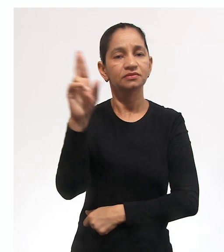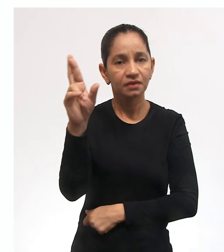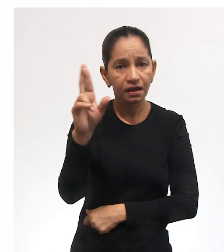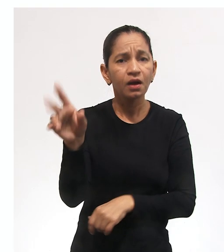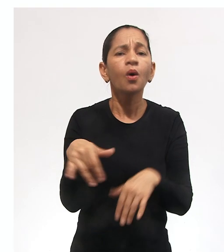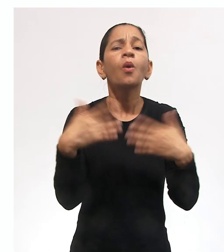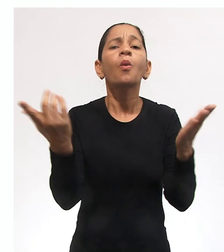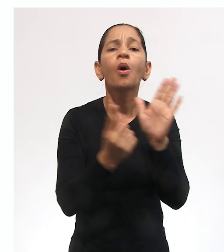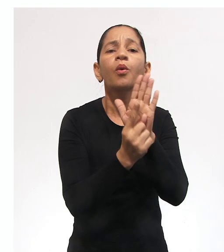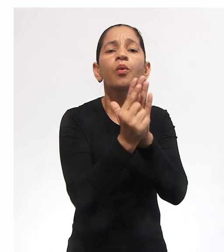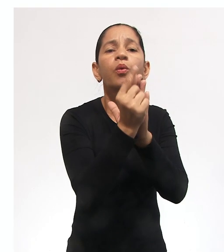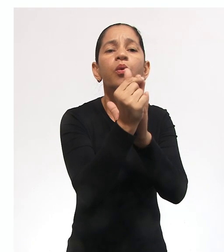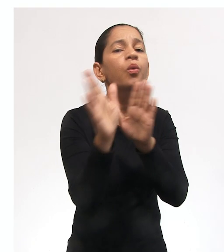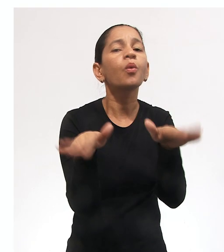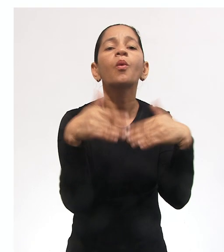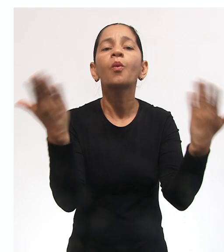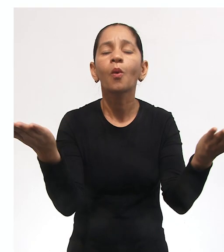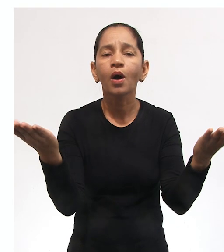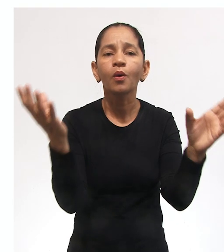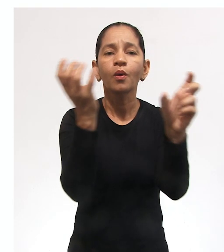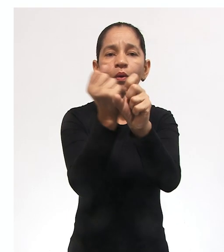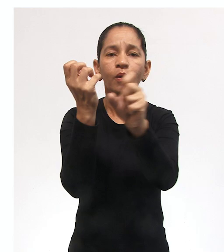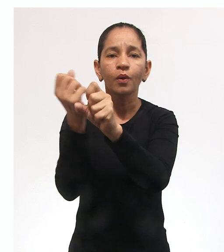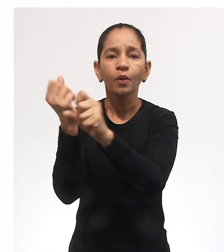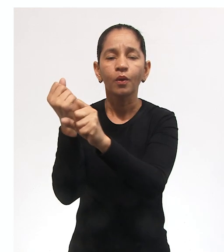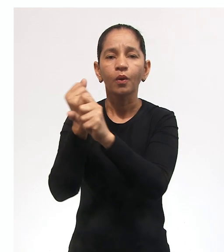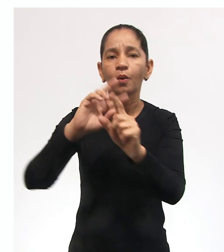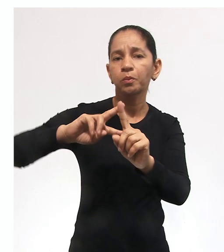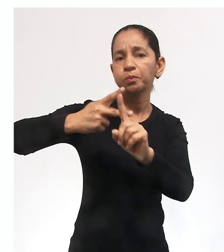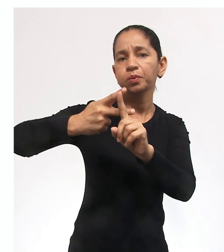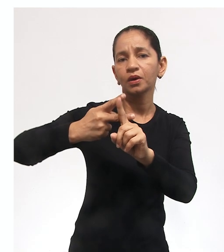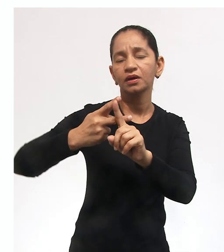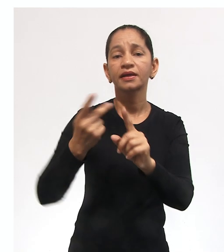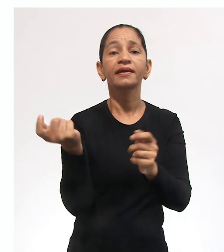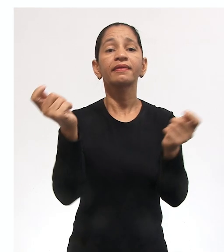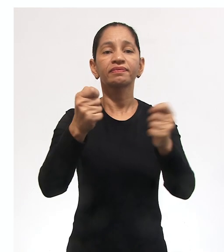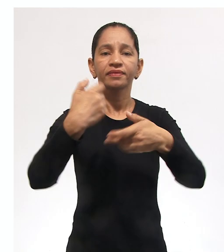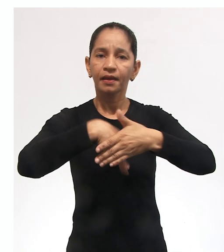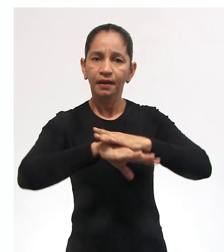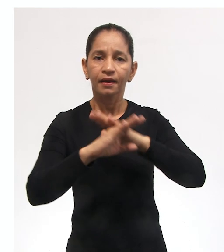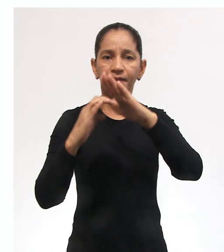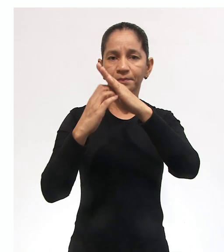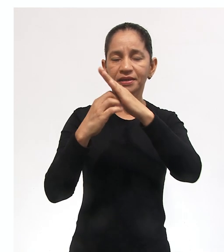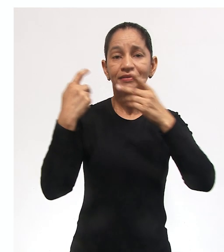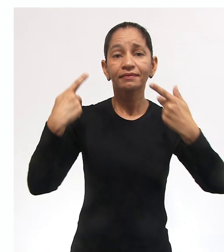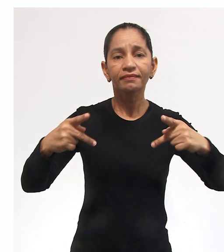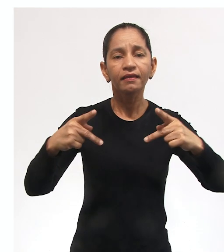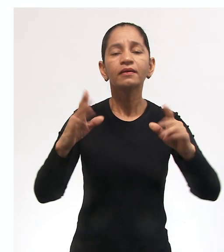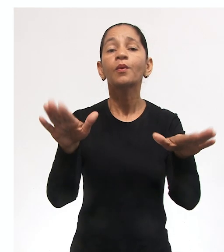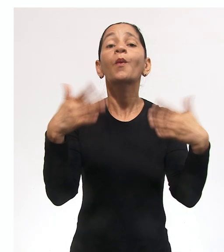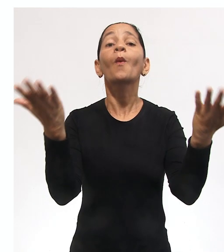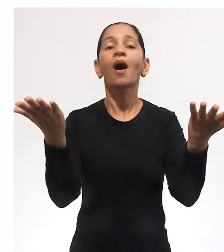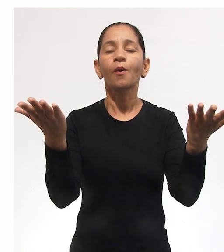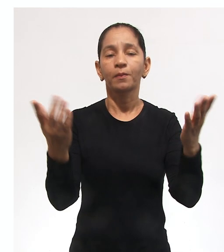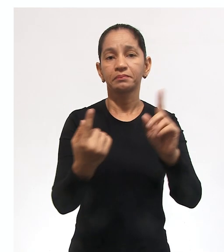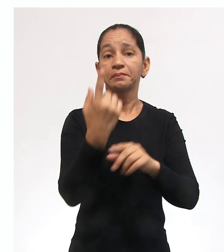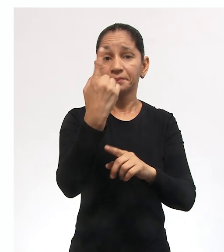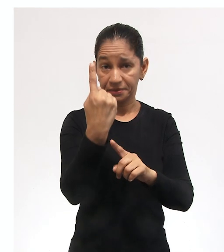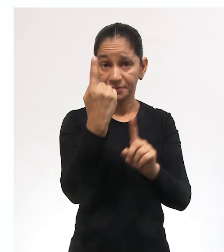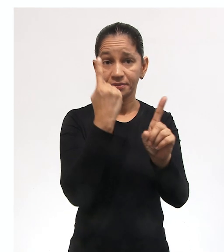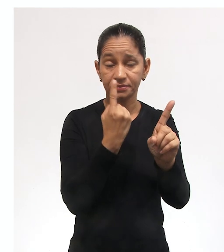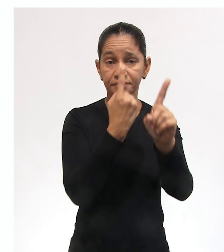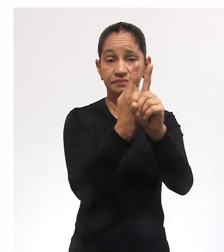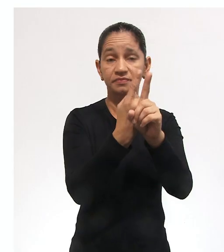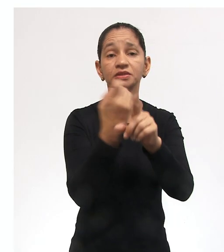de lucro percentual? Tá? Quanto que ele vai ter de lucro com esse novo preço, né? Com esse preço de venda? Então,